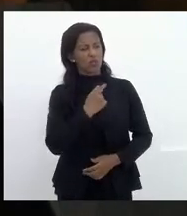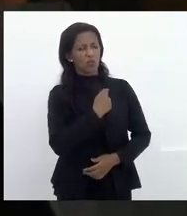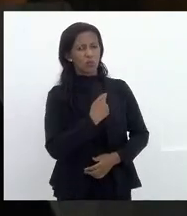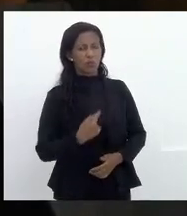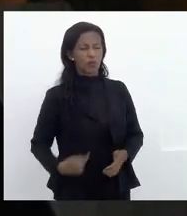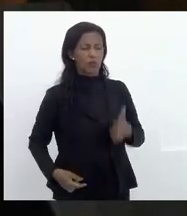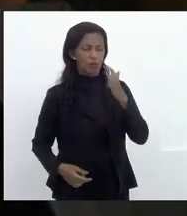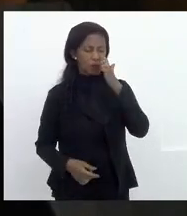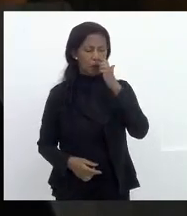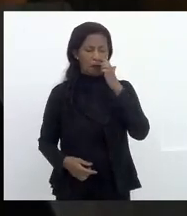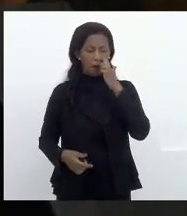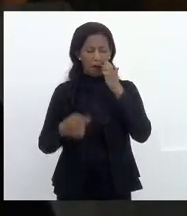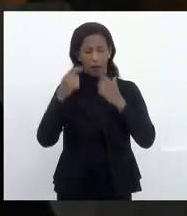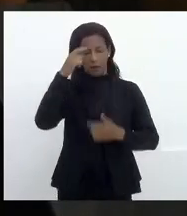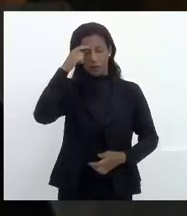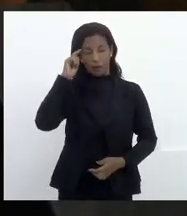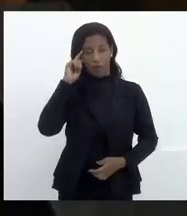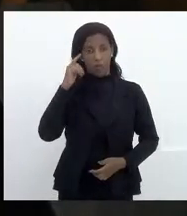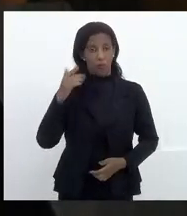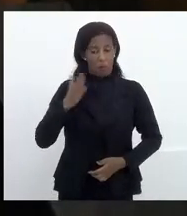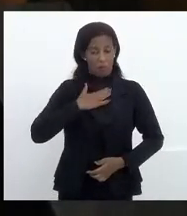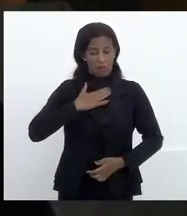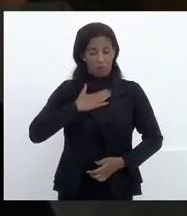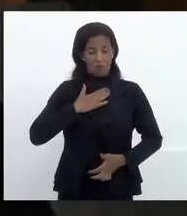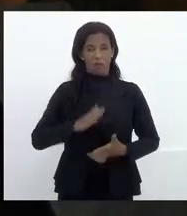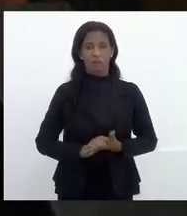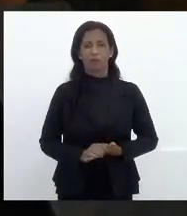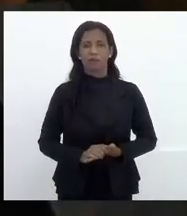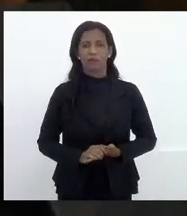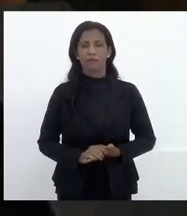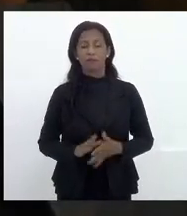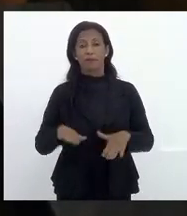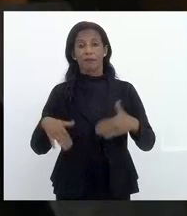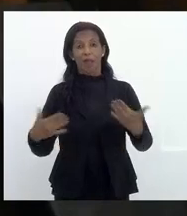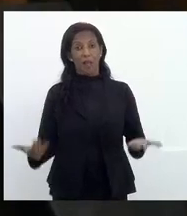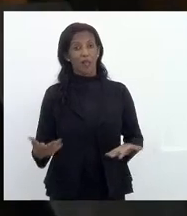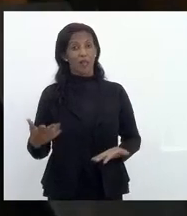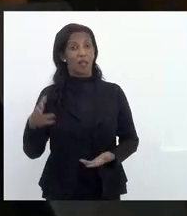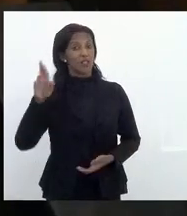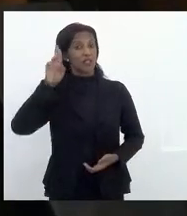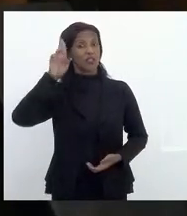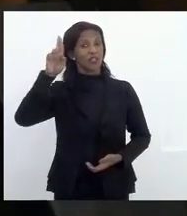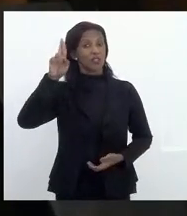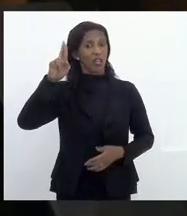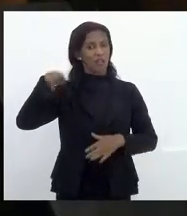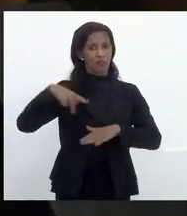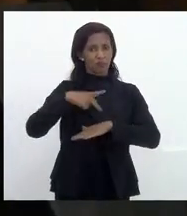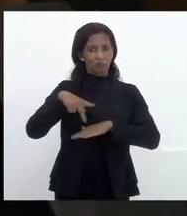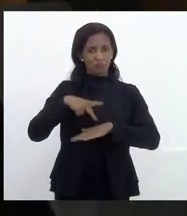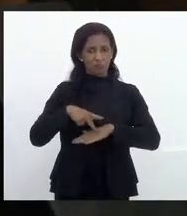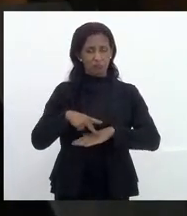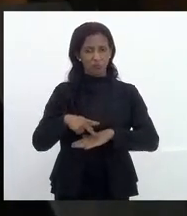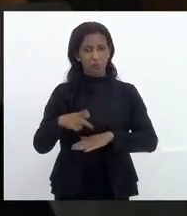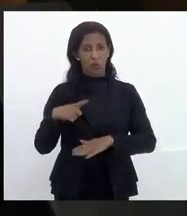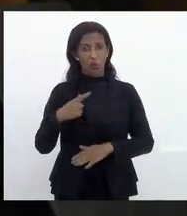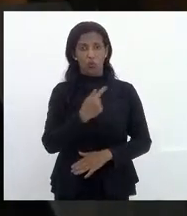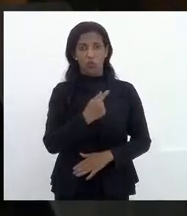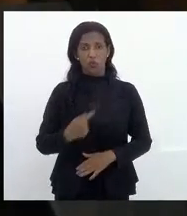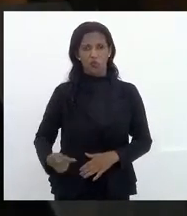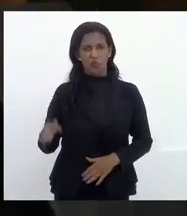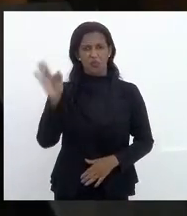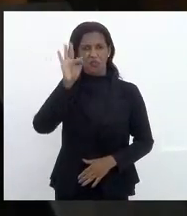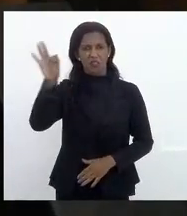Vereador Cláudio Castro serve para mim aliás chefe a nossa nação nosso governo federal tem feito